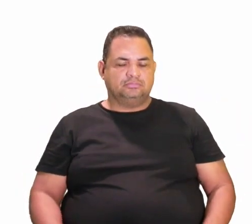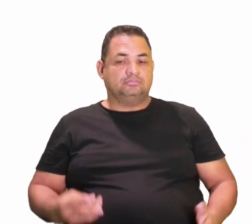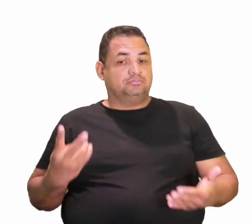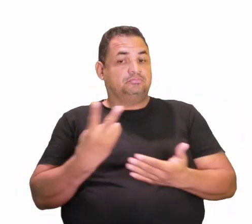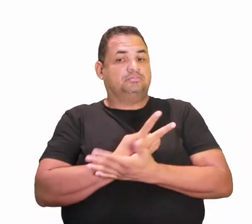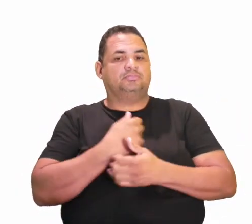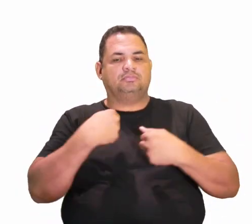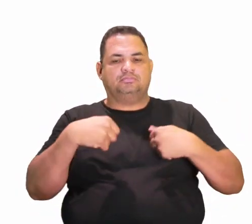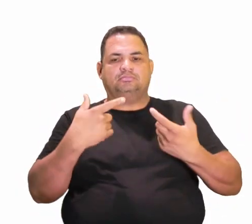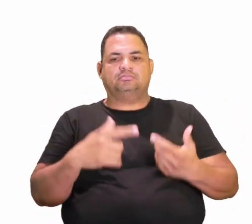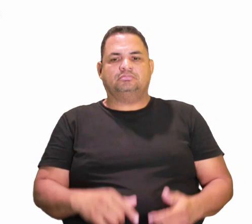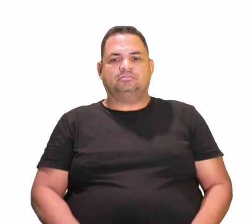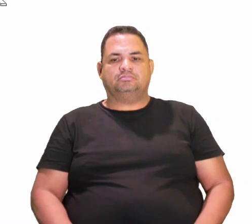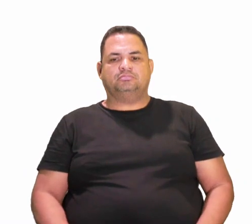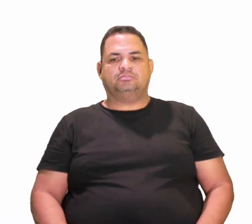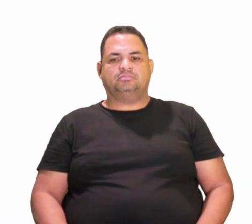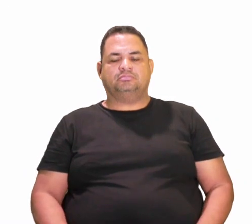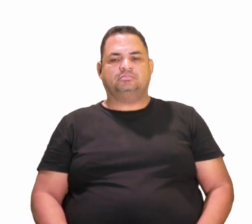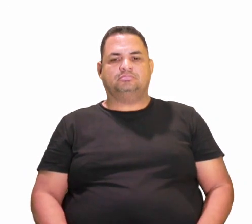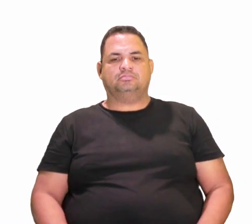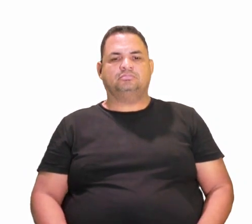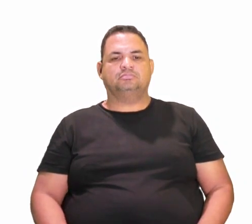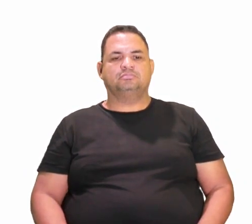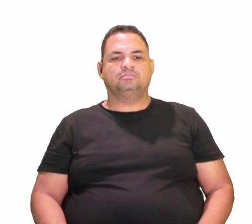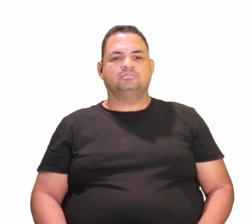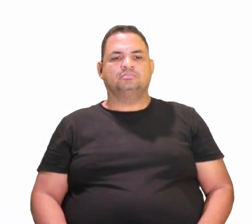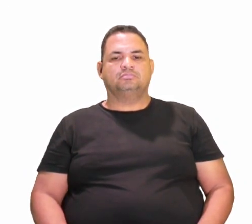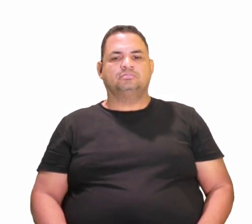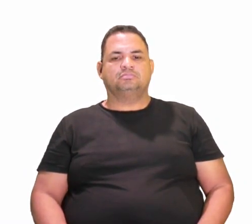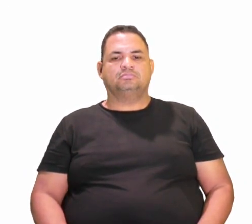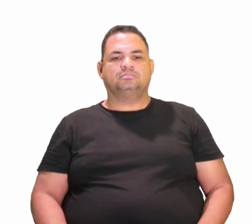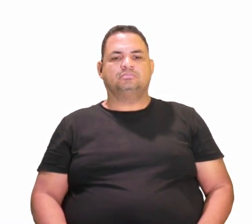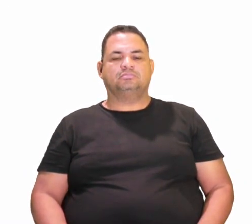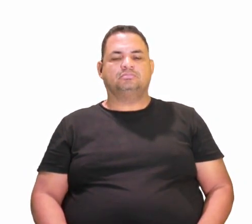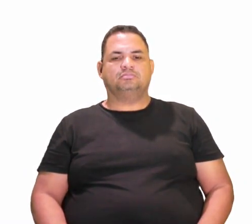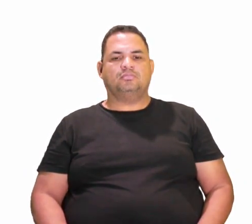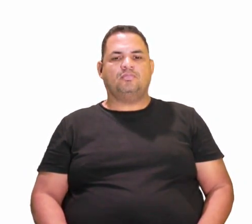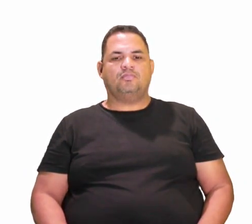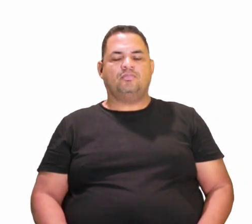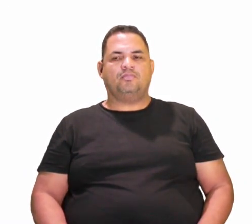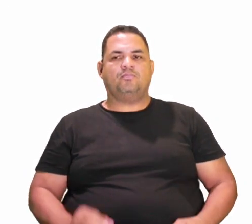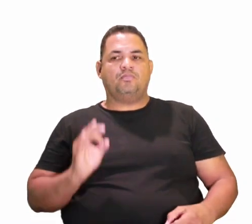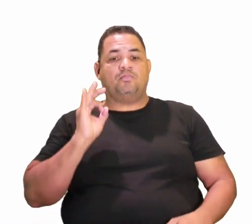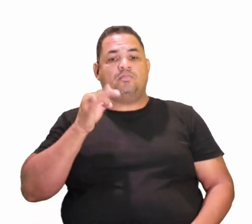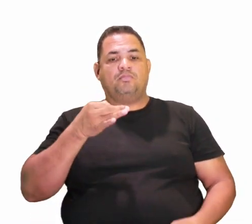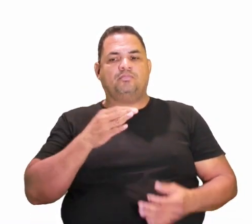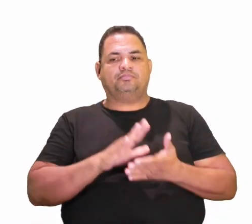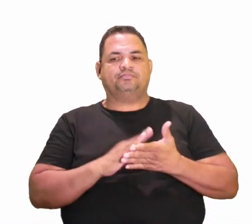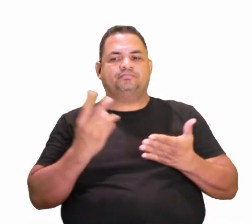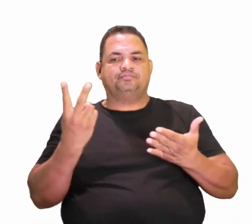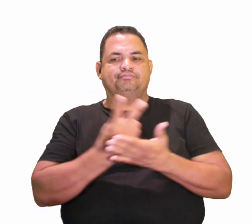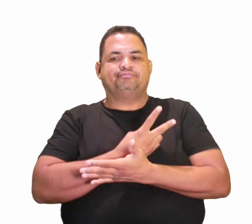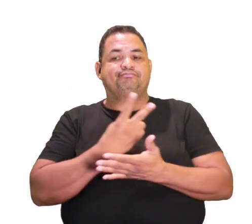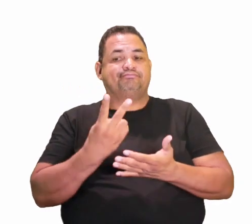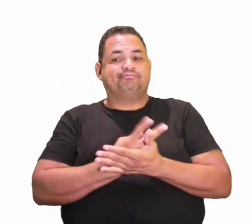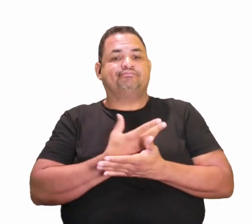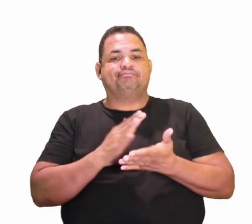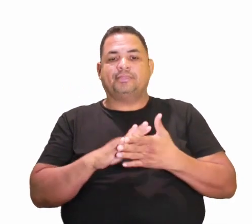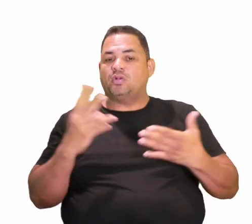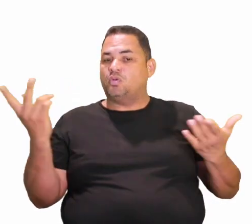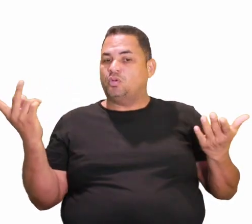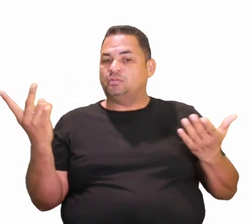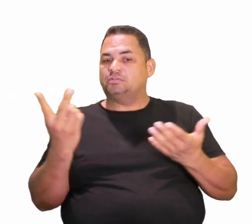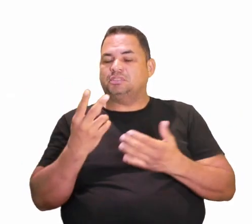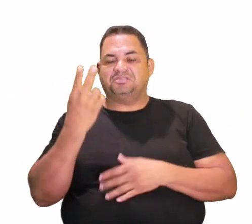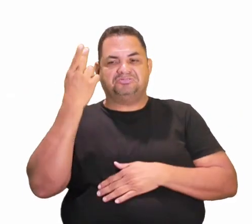errado. Você não pode falar is in, tanana, December, November e assim por diante, certo? E esse é um erro muito clássico, muito